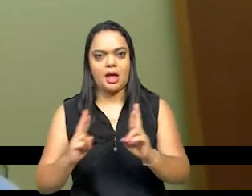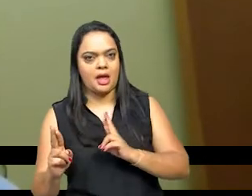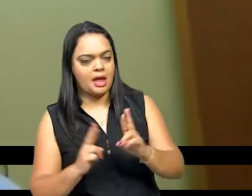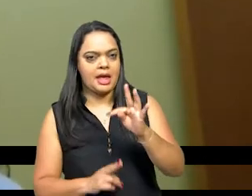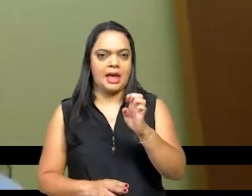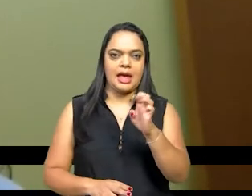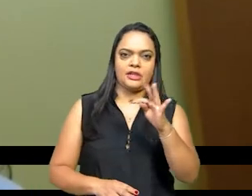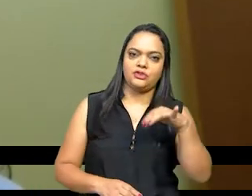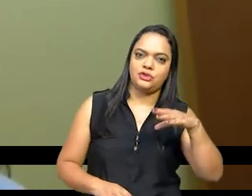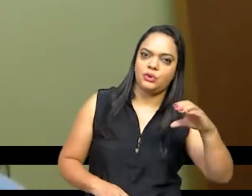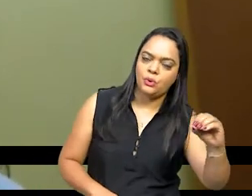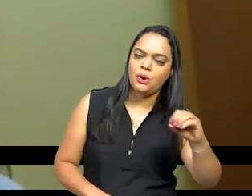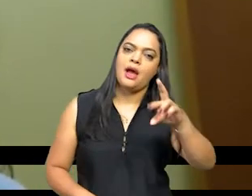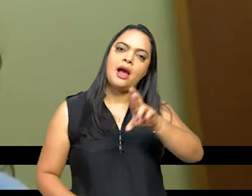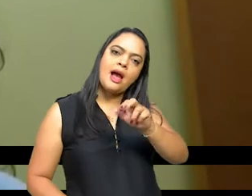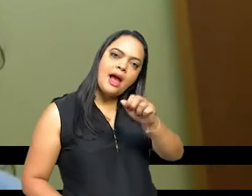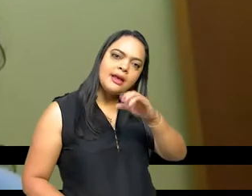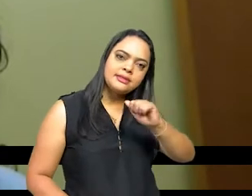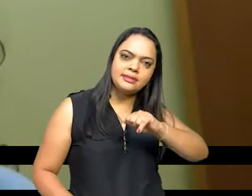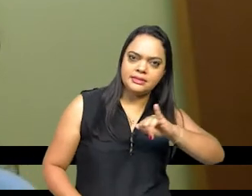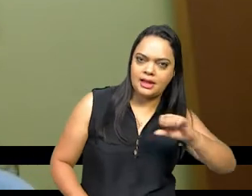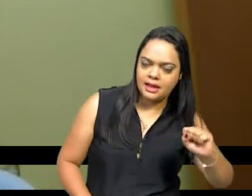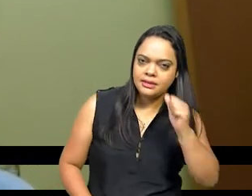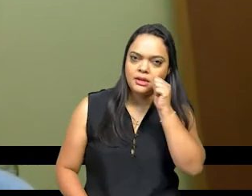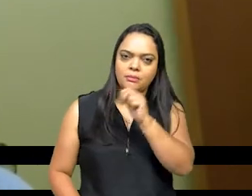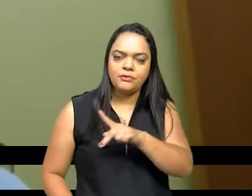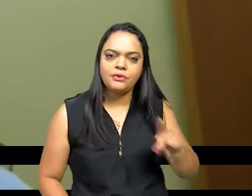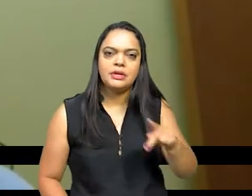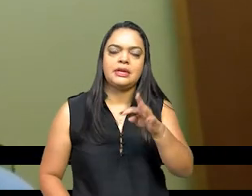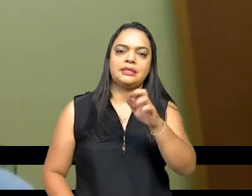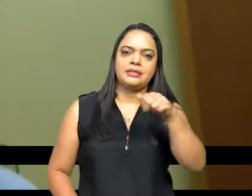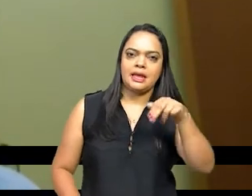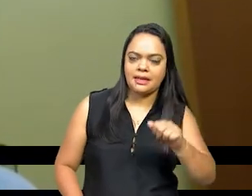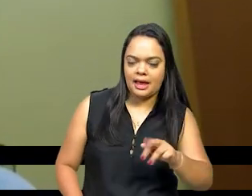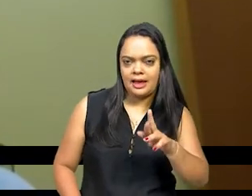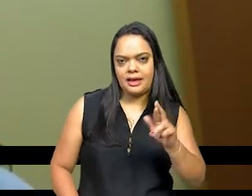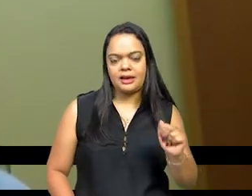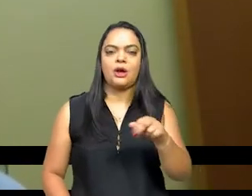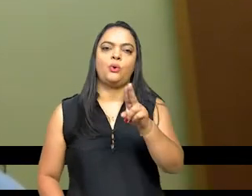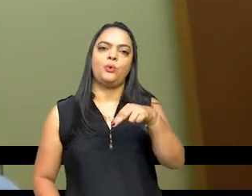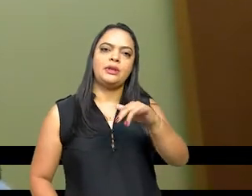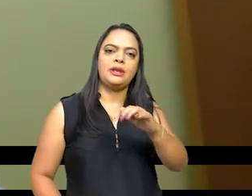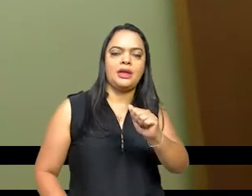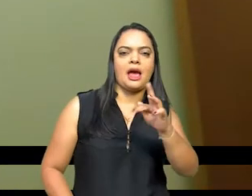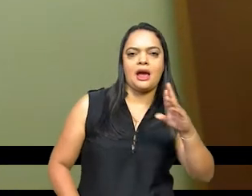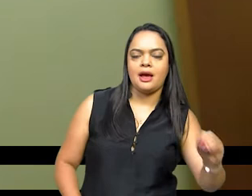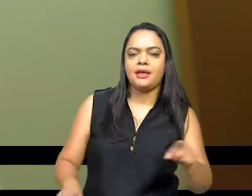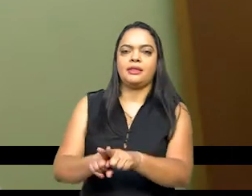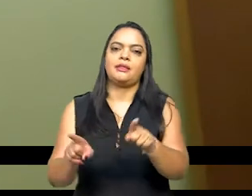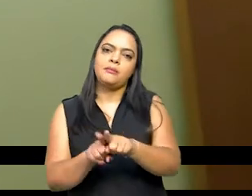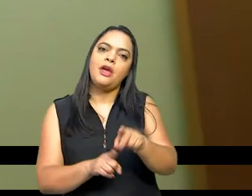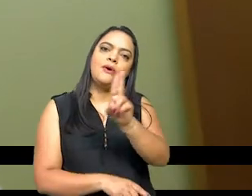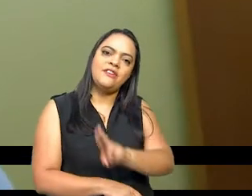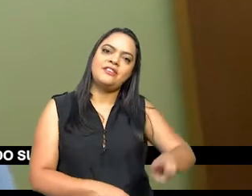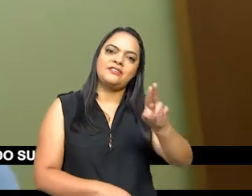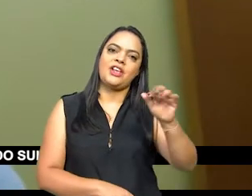Relações Étnico-Raciais, com os professores Tanara Furtado, da Uniafro, e da Universidade Federal do Rio